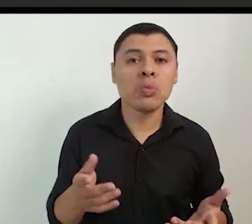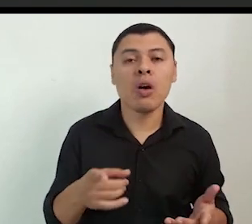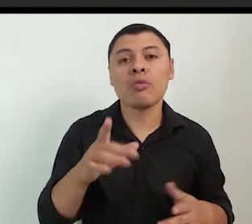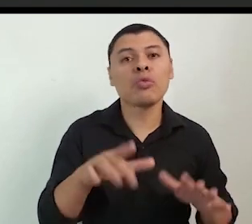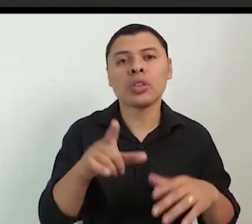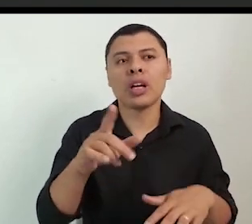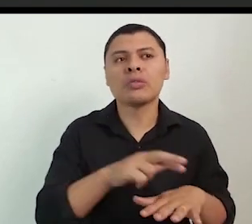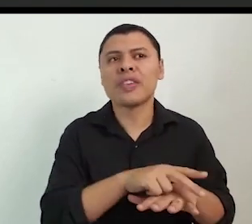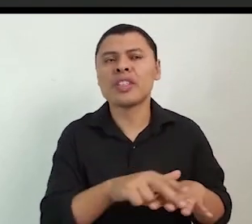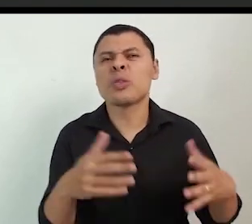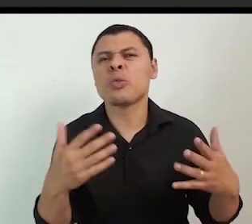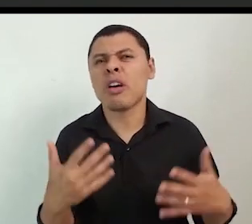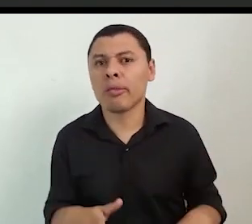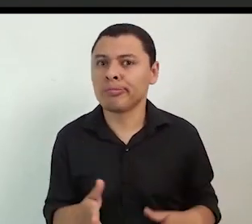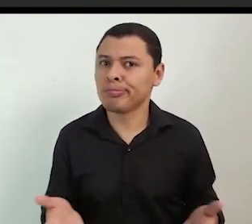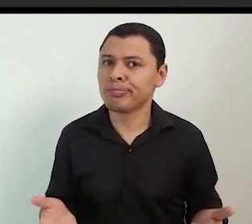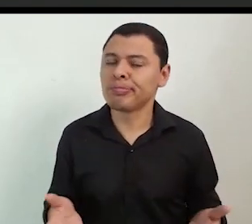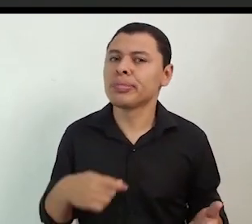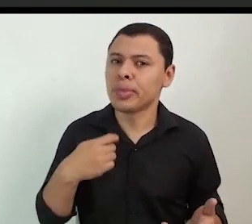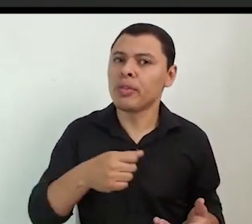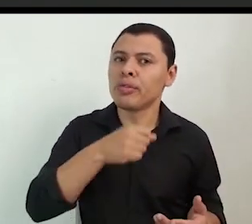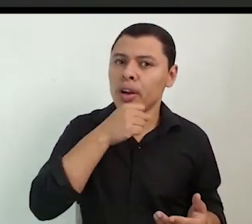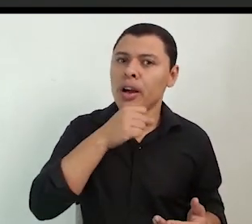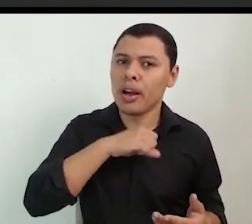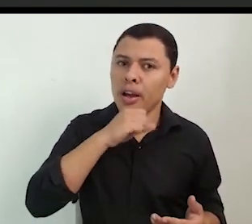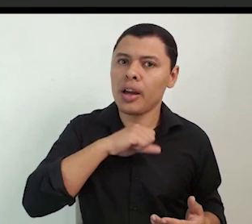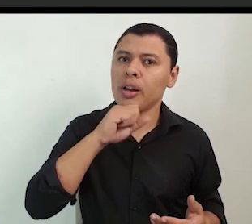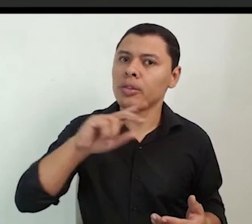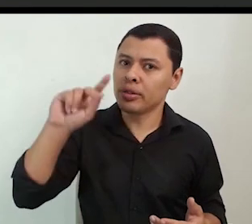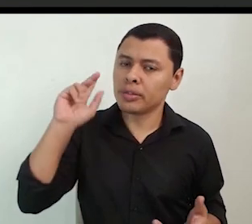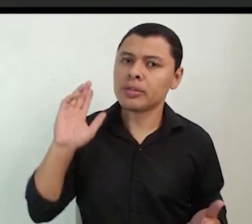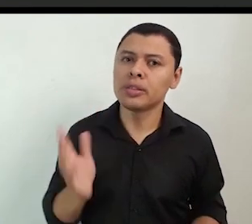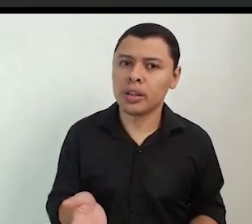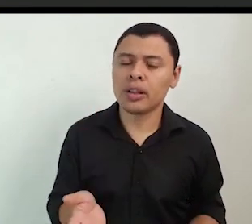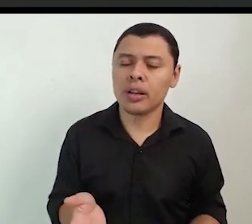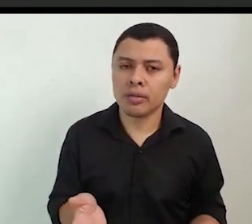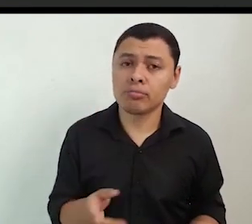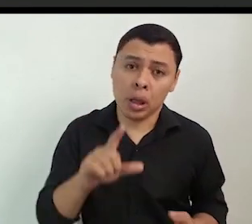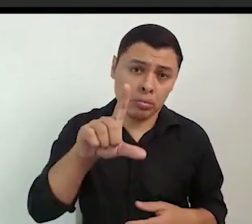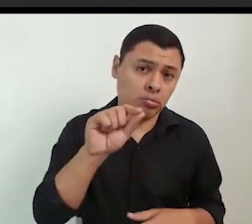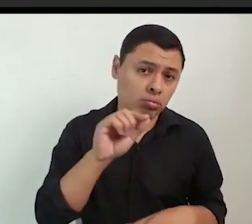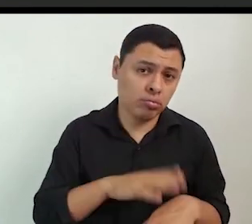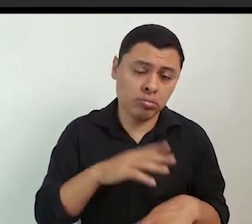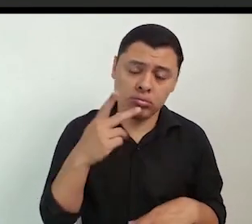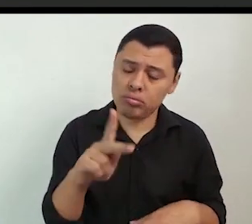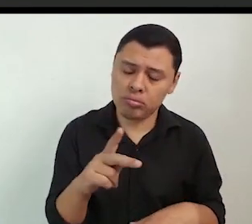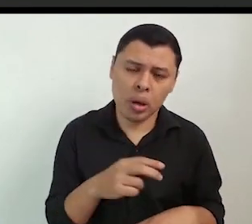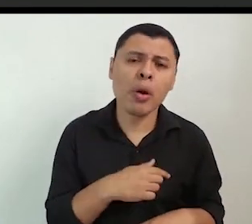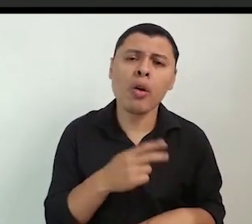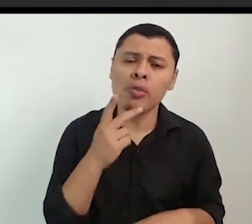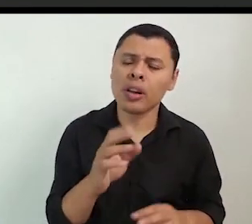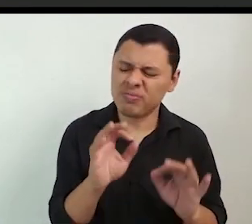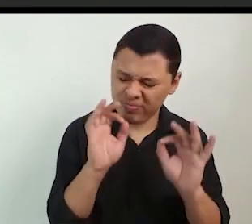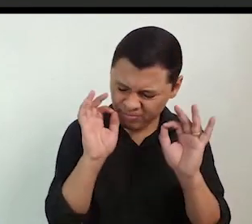ter diversidade. É uma escolha sua. Garanto, a única coisa que eu posso garantir